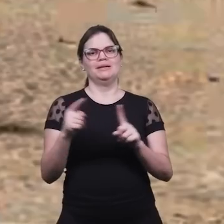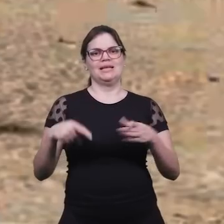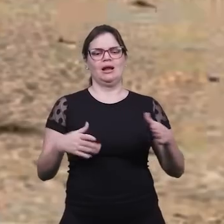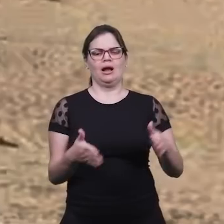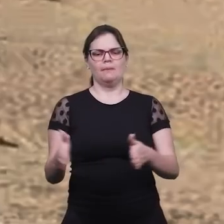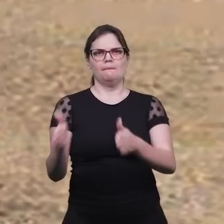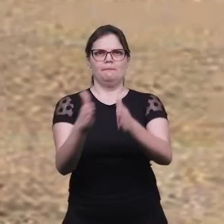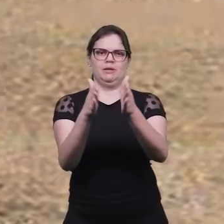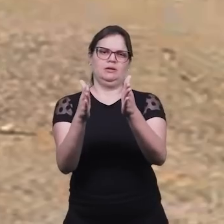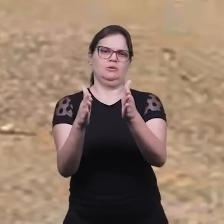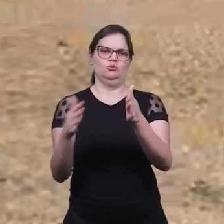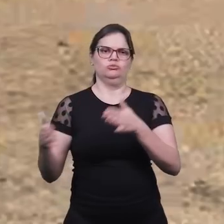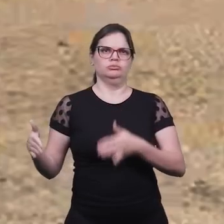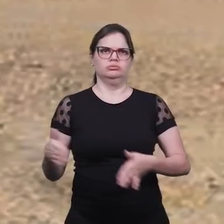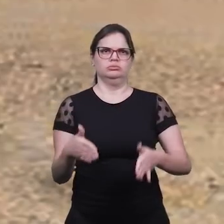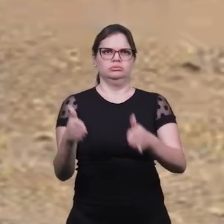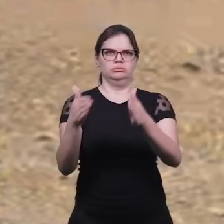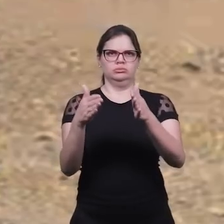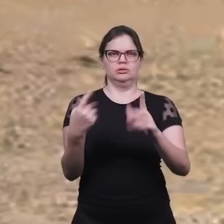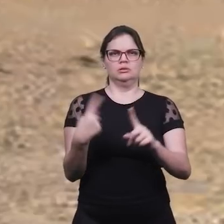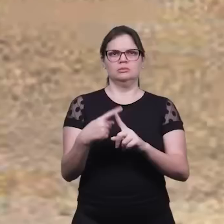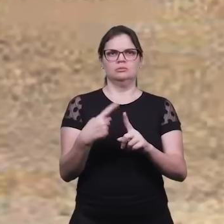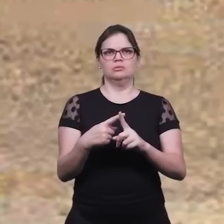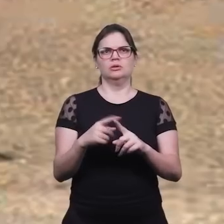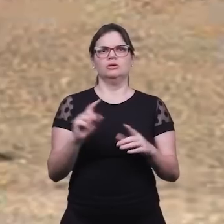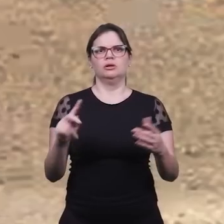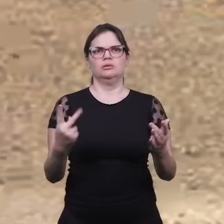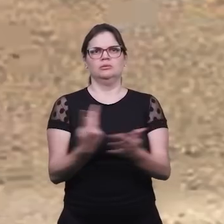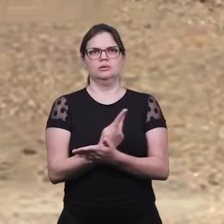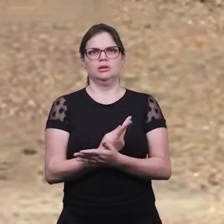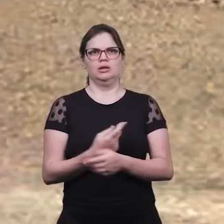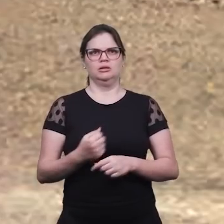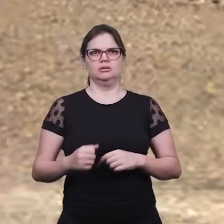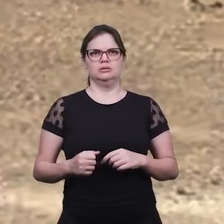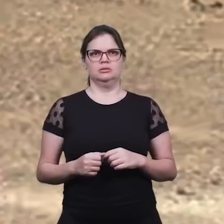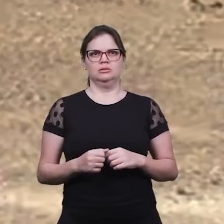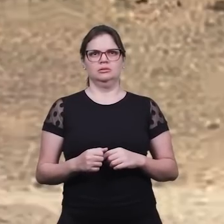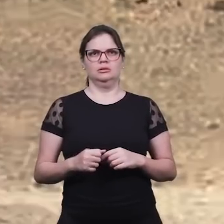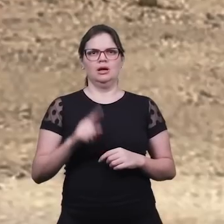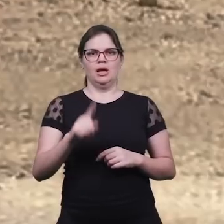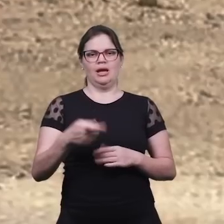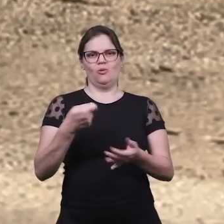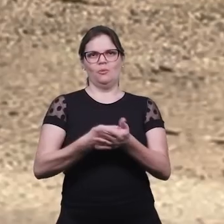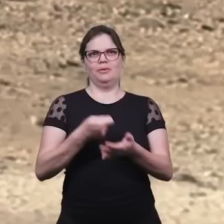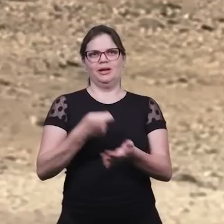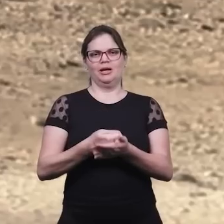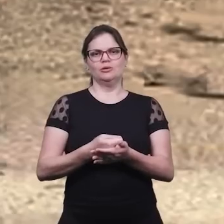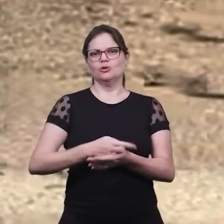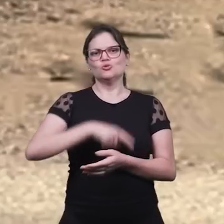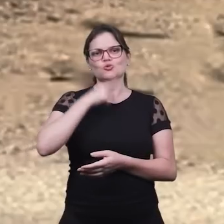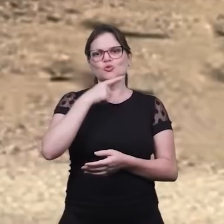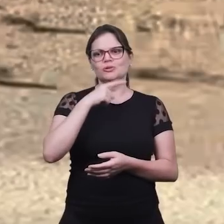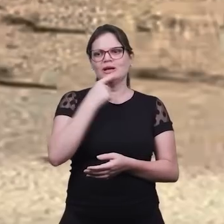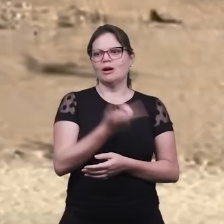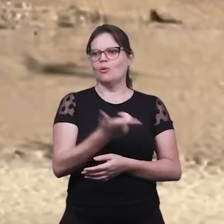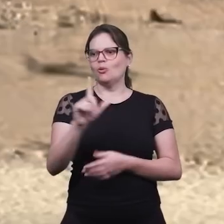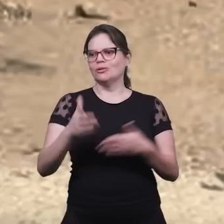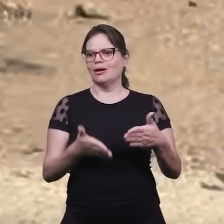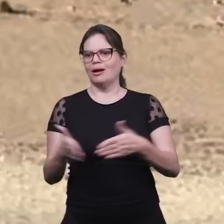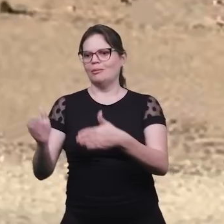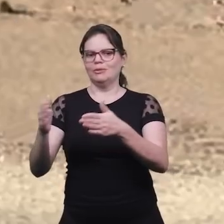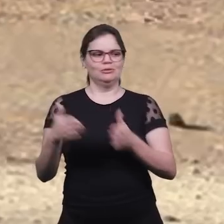Então, essa assim, estrada aqui, ó. Só lembrando que eram caminhos, eram passagens. Essa aí era a